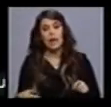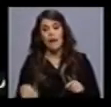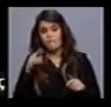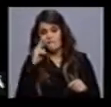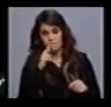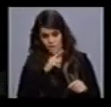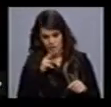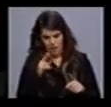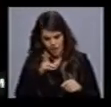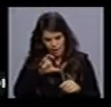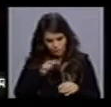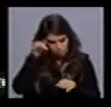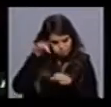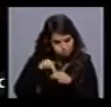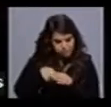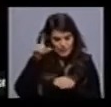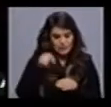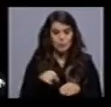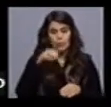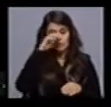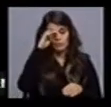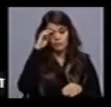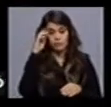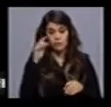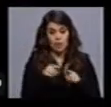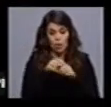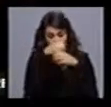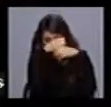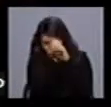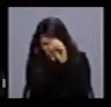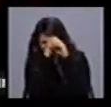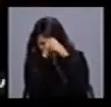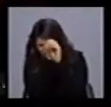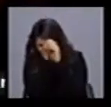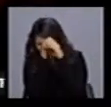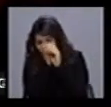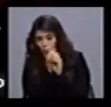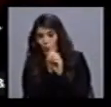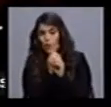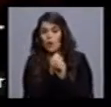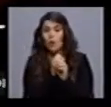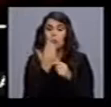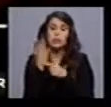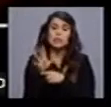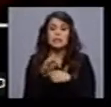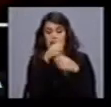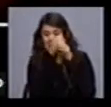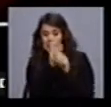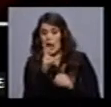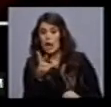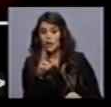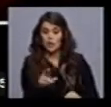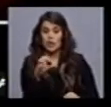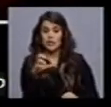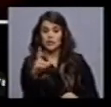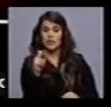estas regiões e, portanto, são sobretudo os telescópios que, por exemplo, de raio-x, neste caso do Chandra,